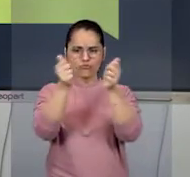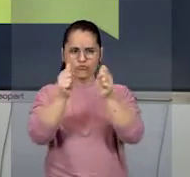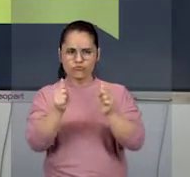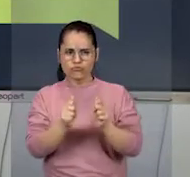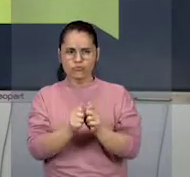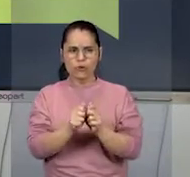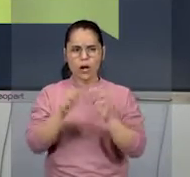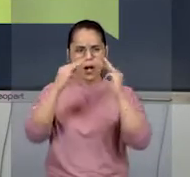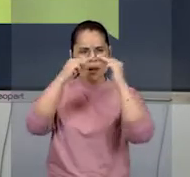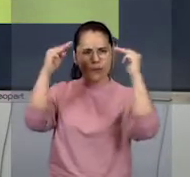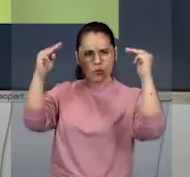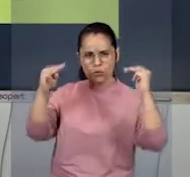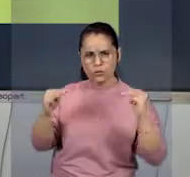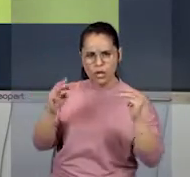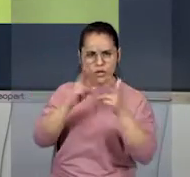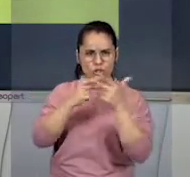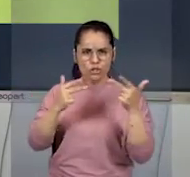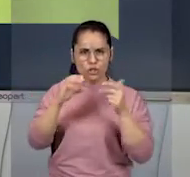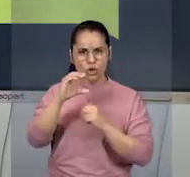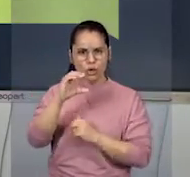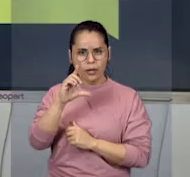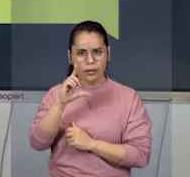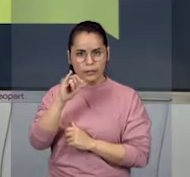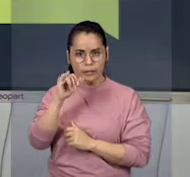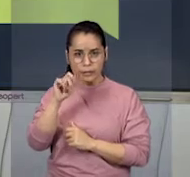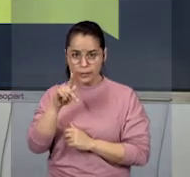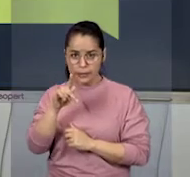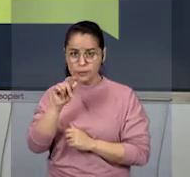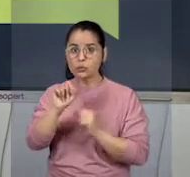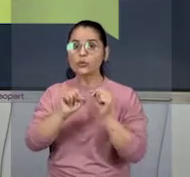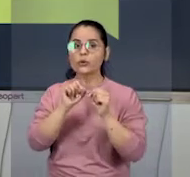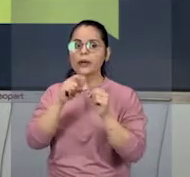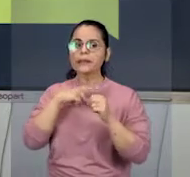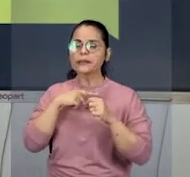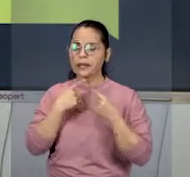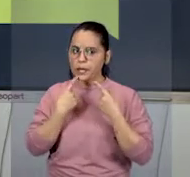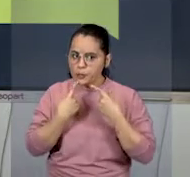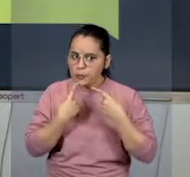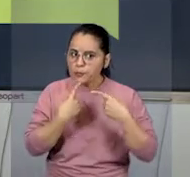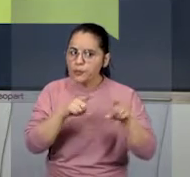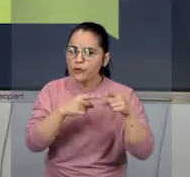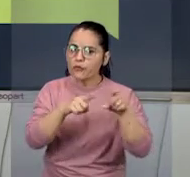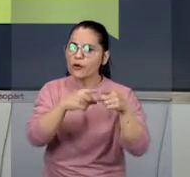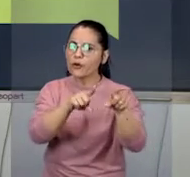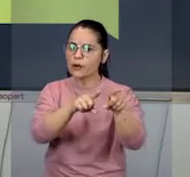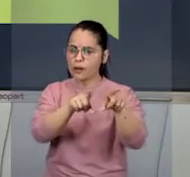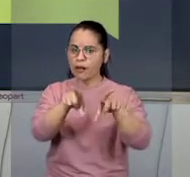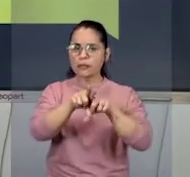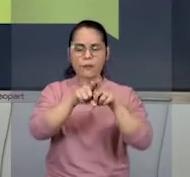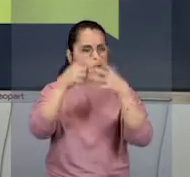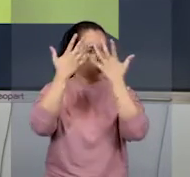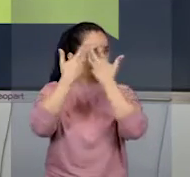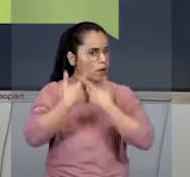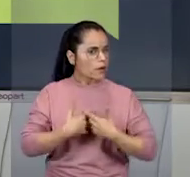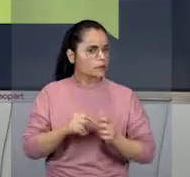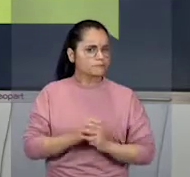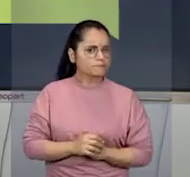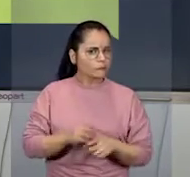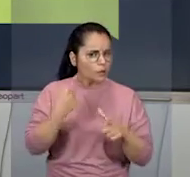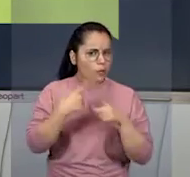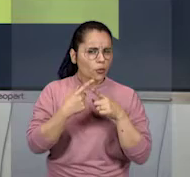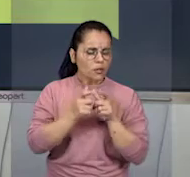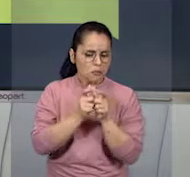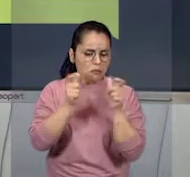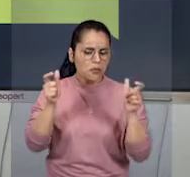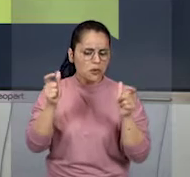visuais no clipe, esse clipe vai trazer uma provocação, uma reflexão. Porque, na maioria